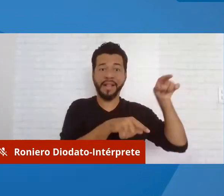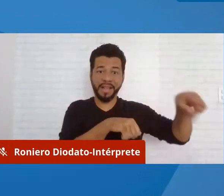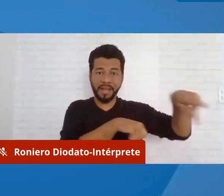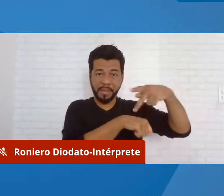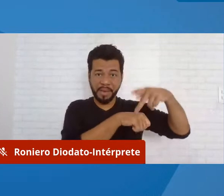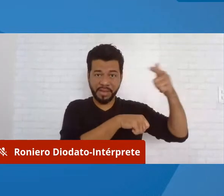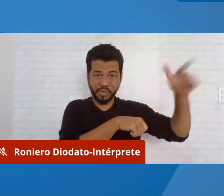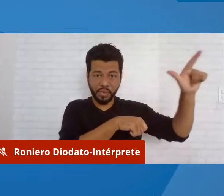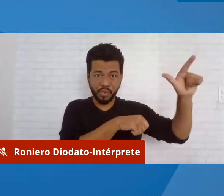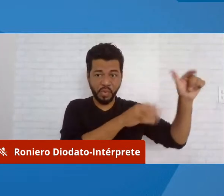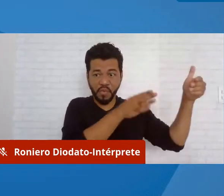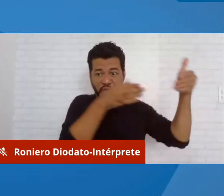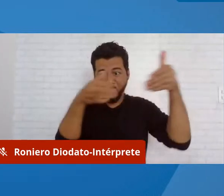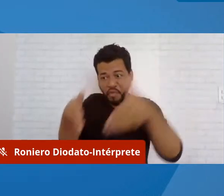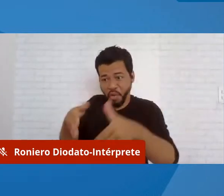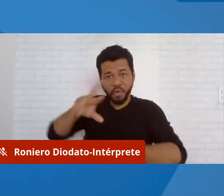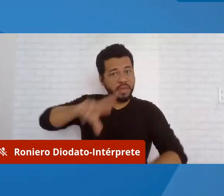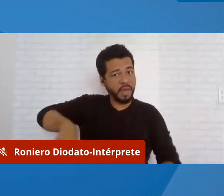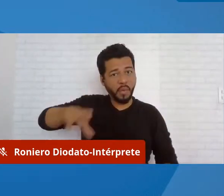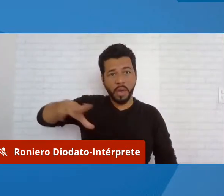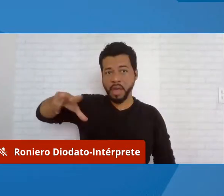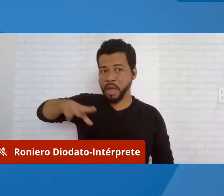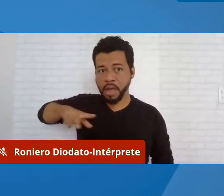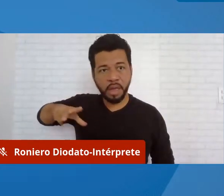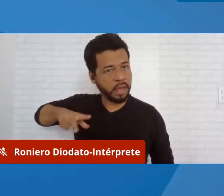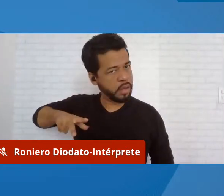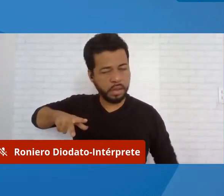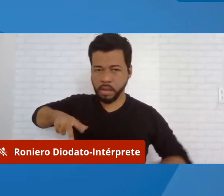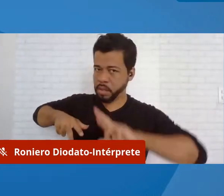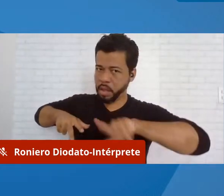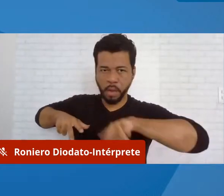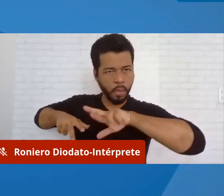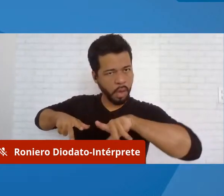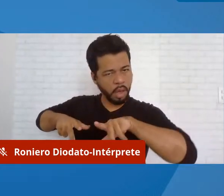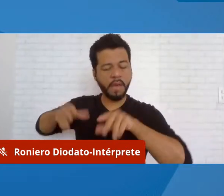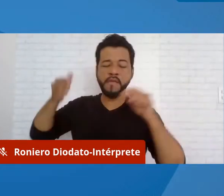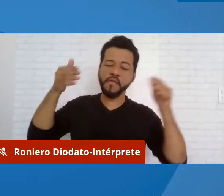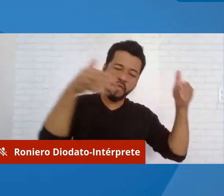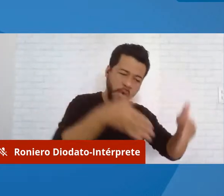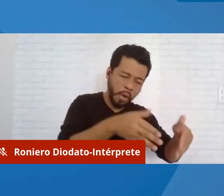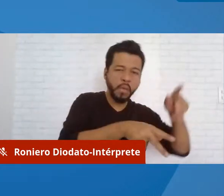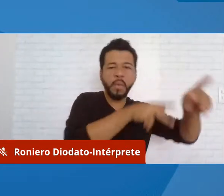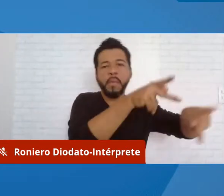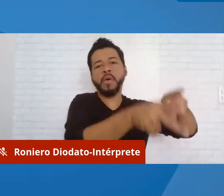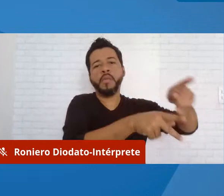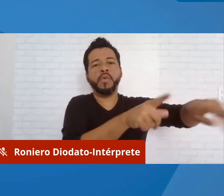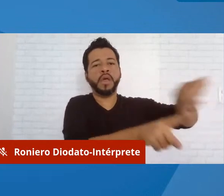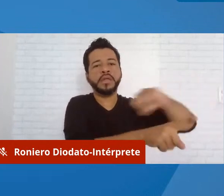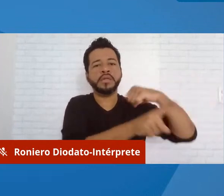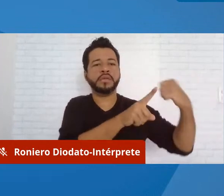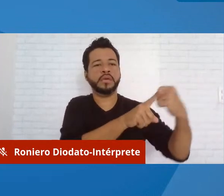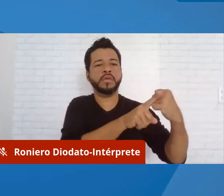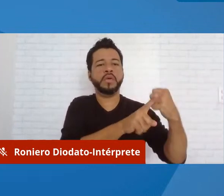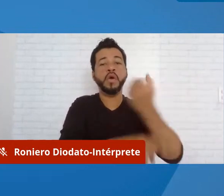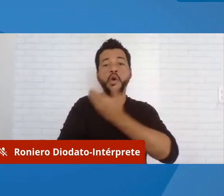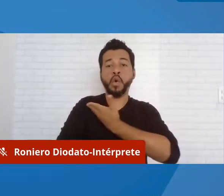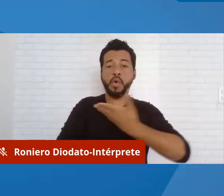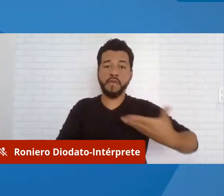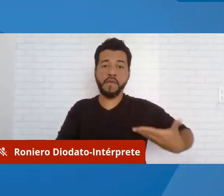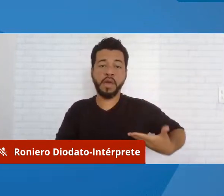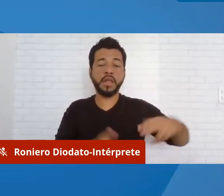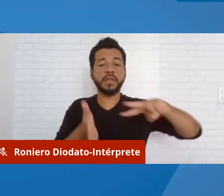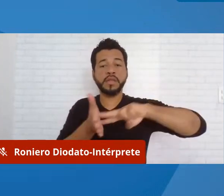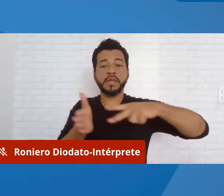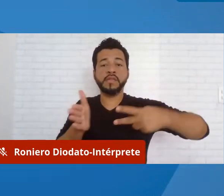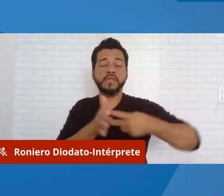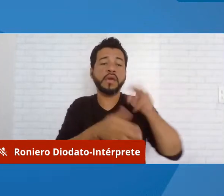atendia a massa da população. O Lula costuma dizer que governar é cuidar, cuidar das pessoas. Cuidar das